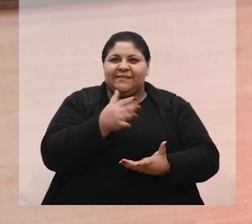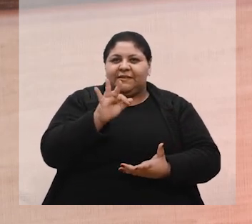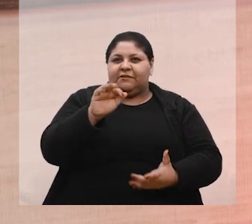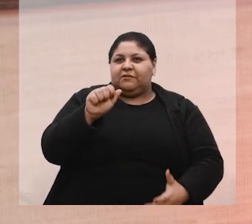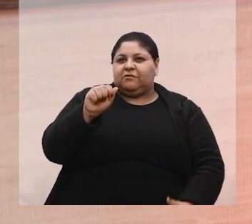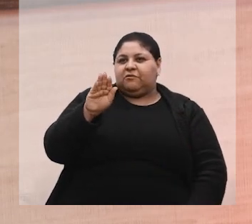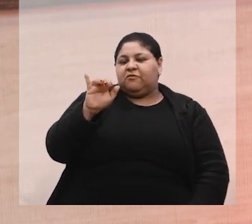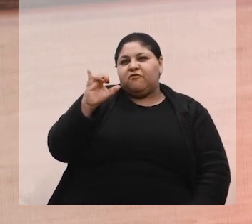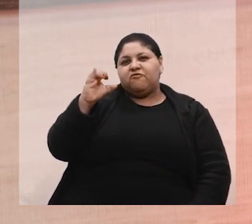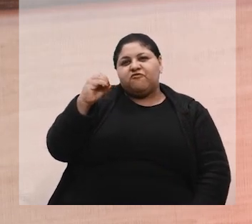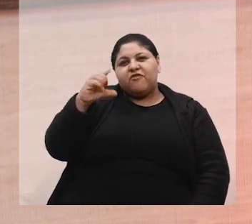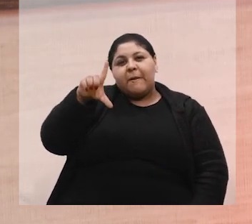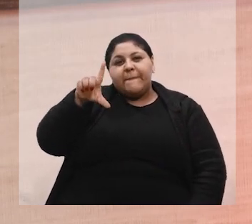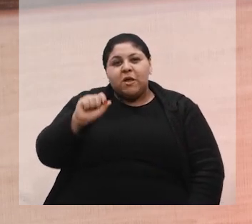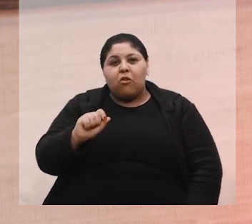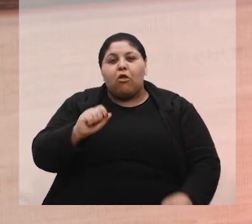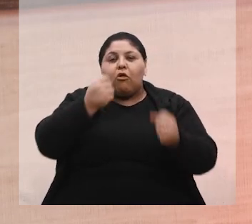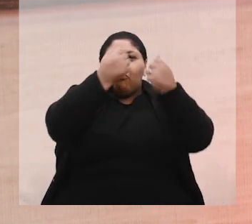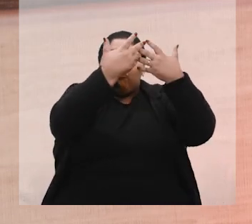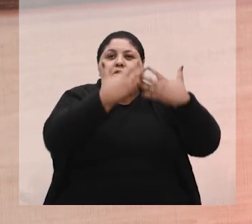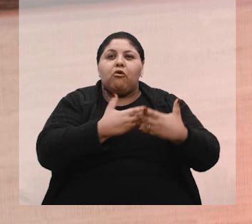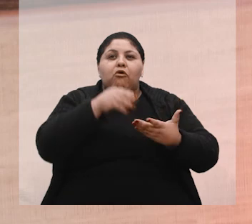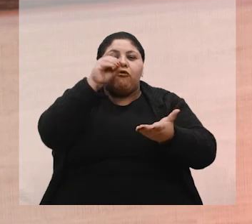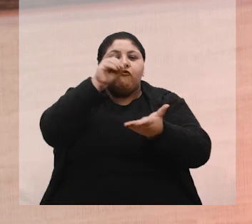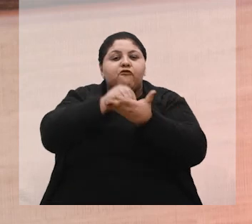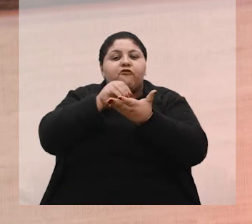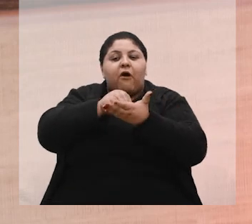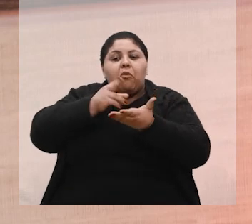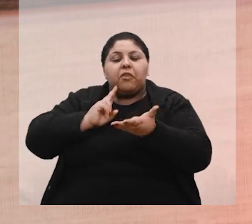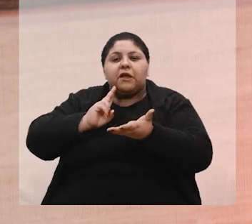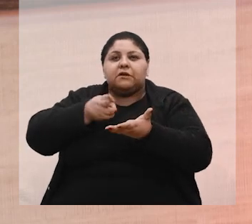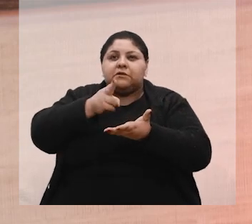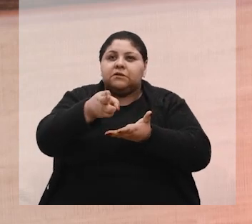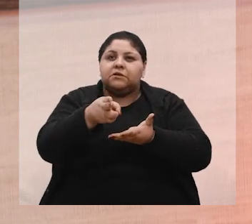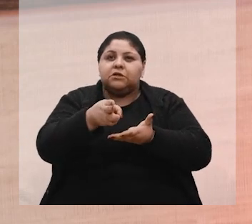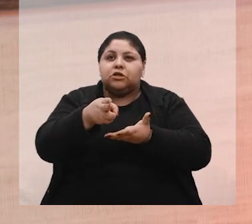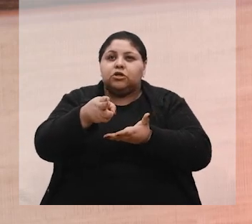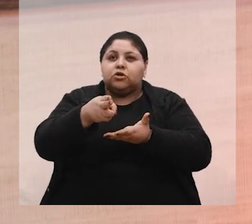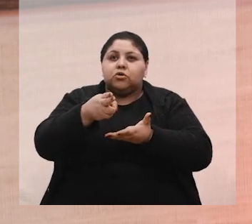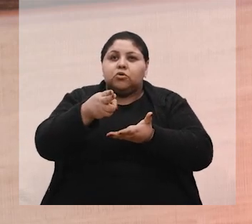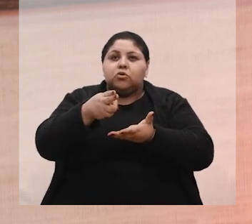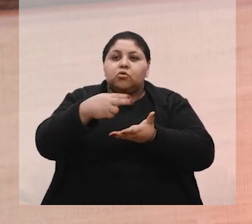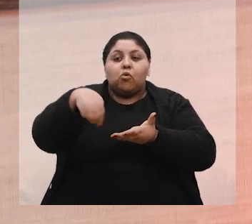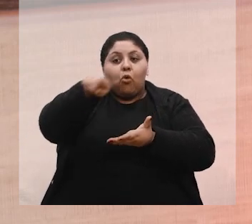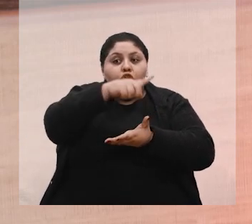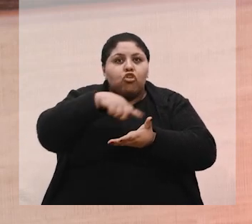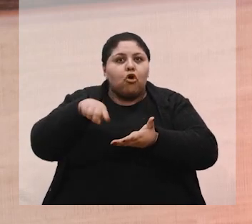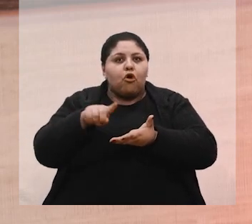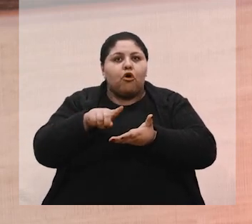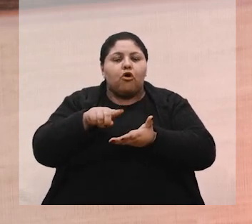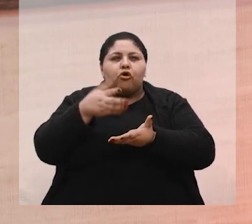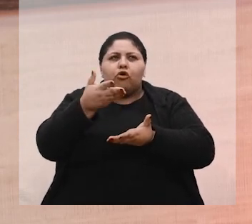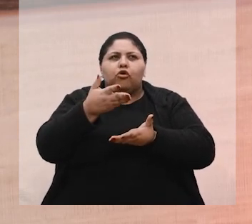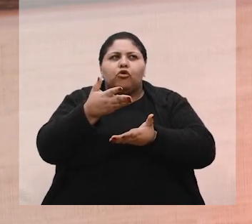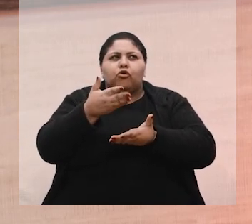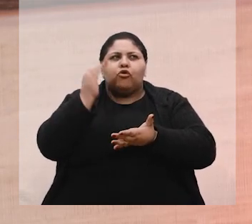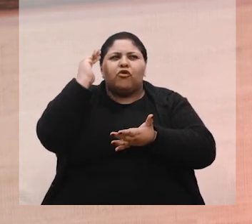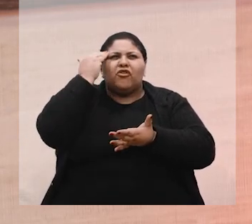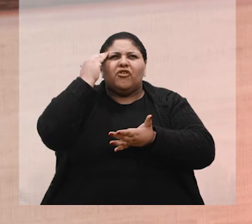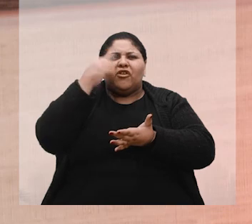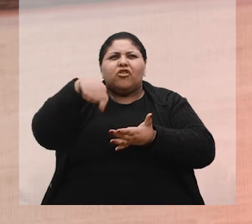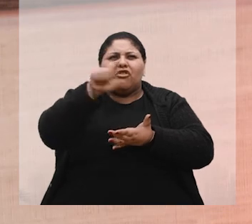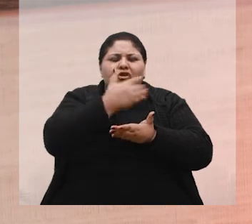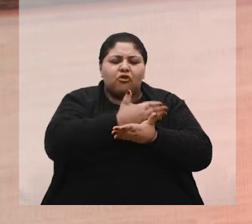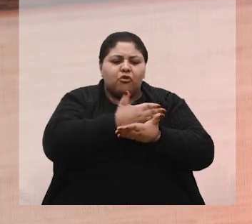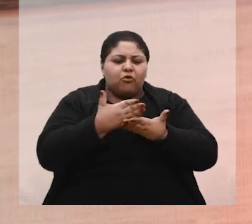da Fabiola Mazzini Leone que fala: o que falta está sempre com a gente. Tu interpretas,